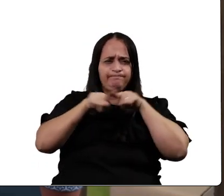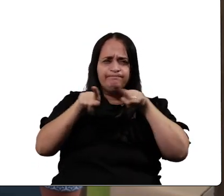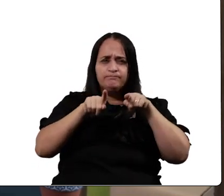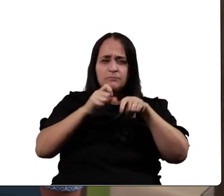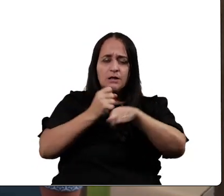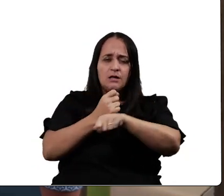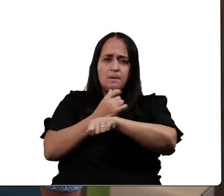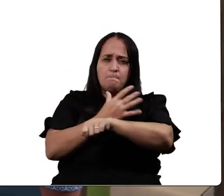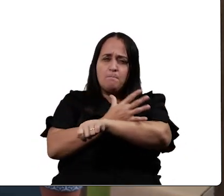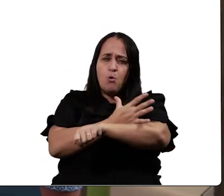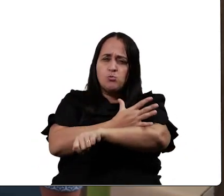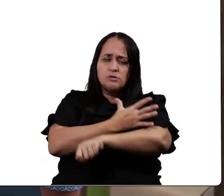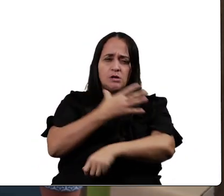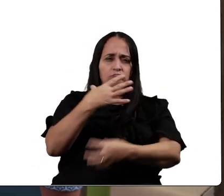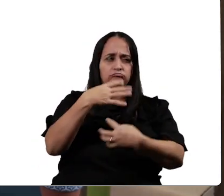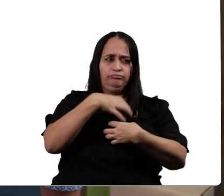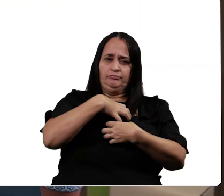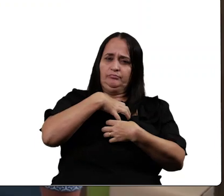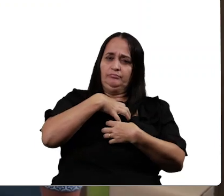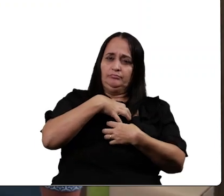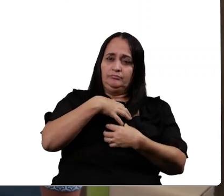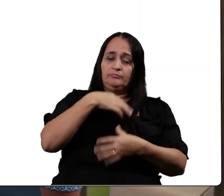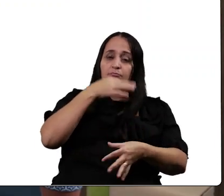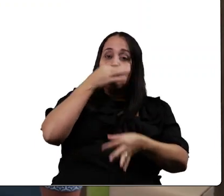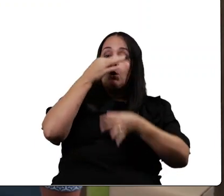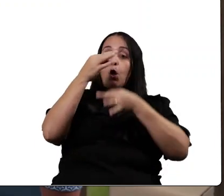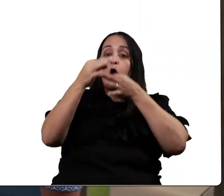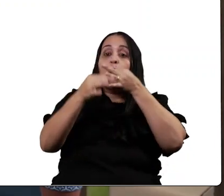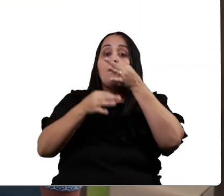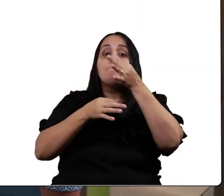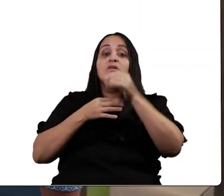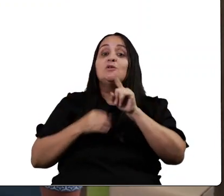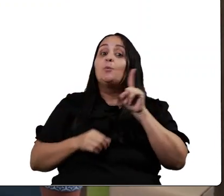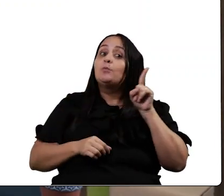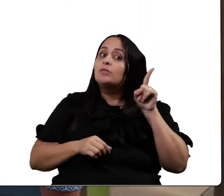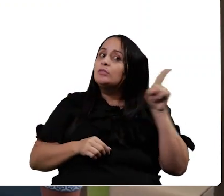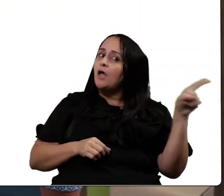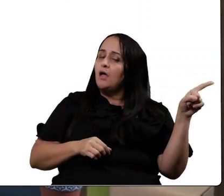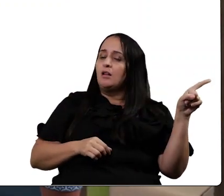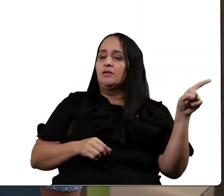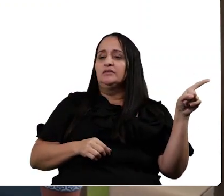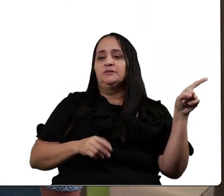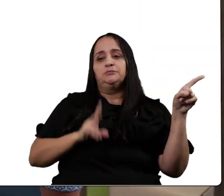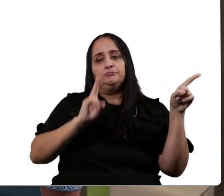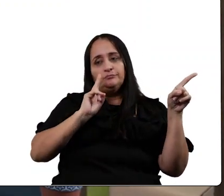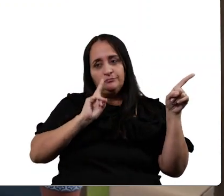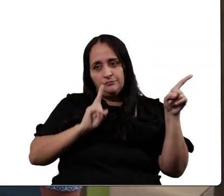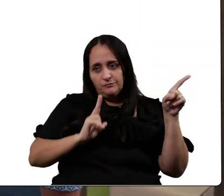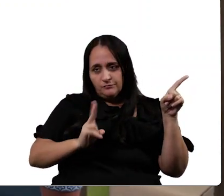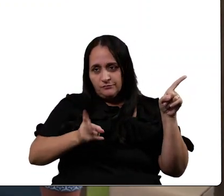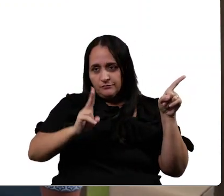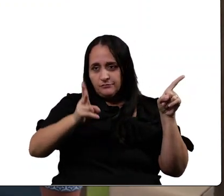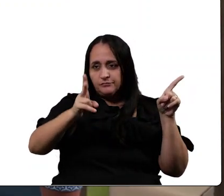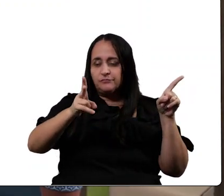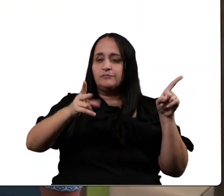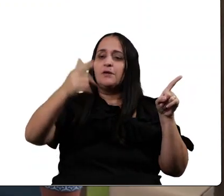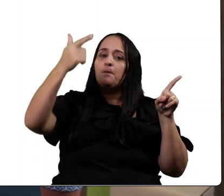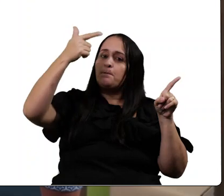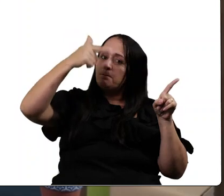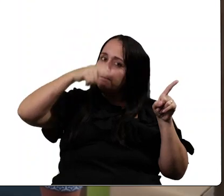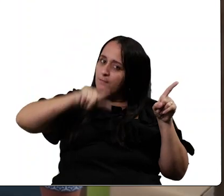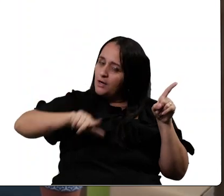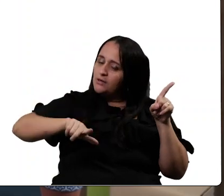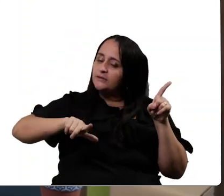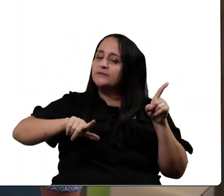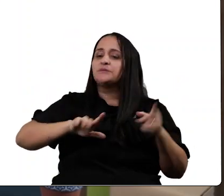da opinião dele, não do fato em si, tá? Continua avançando, ele fala